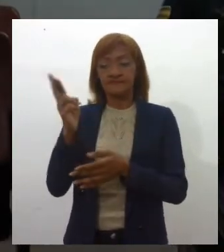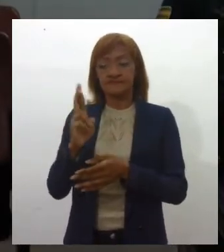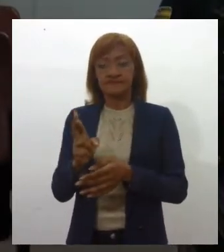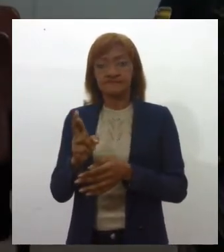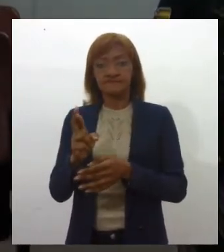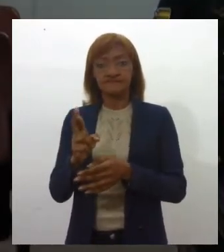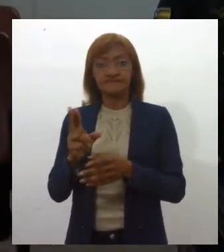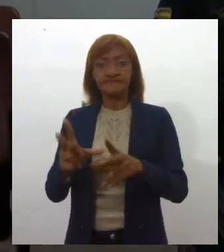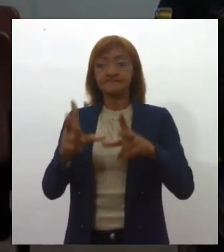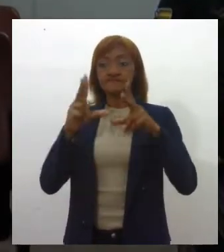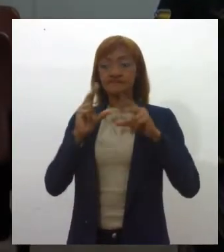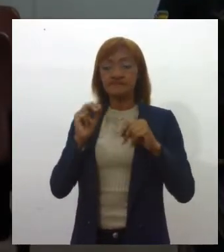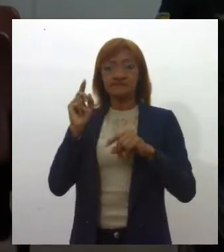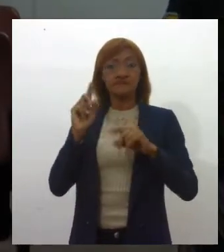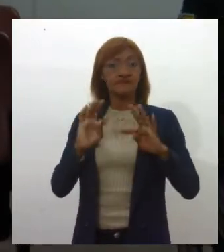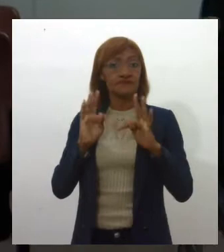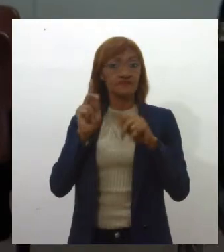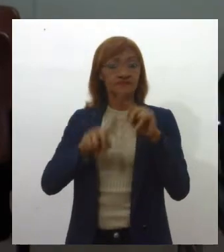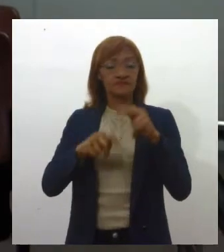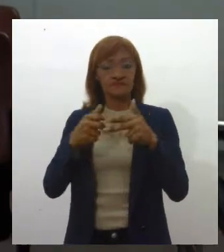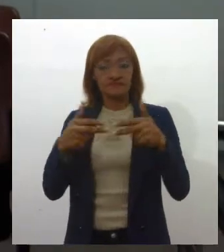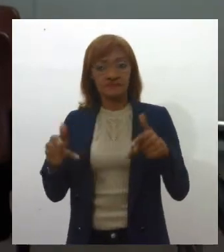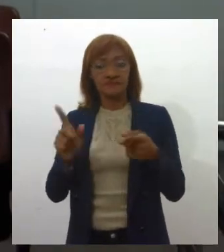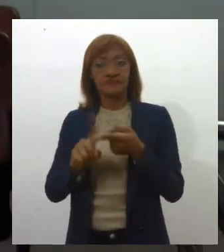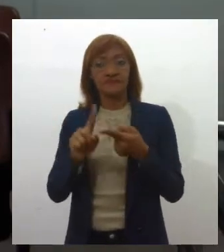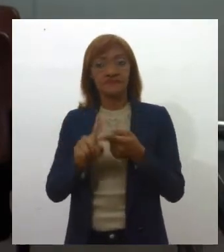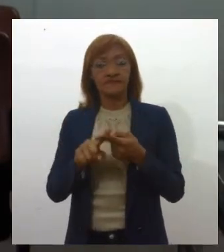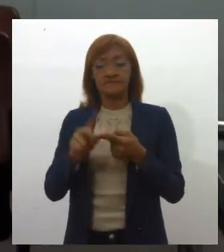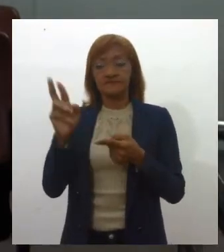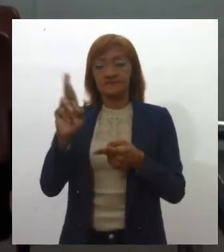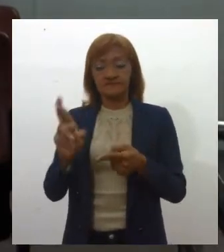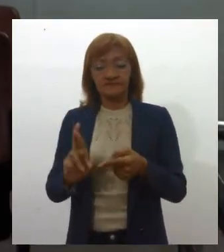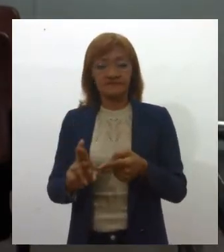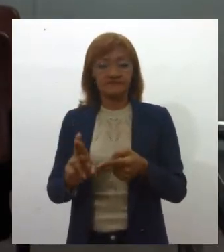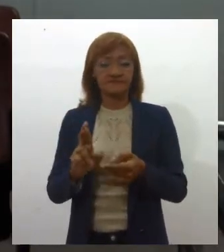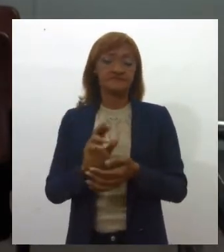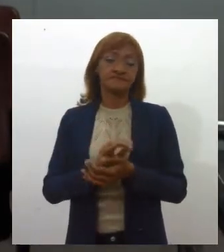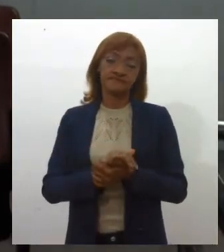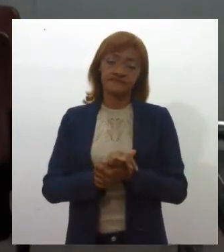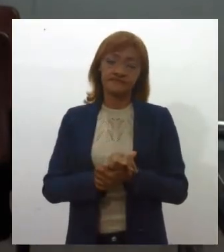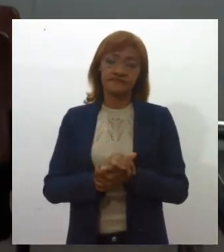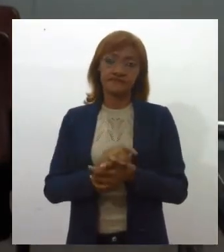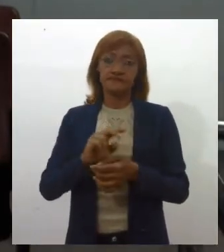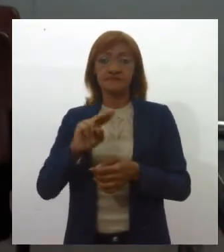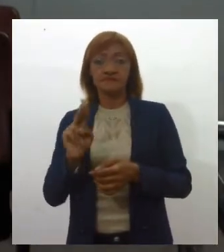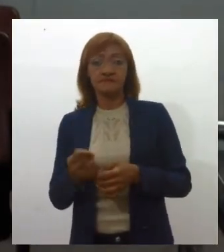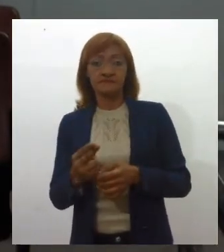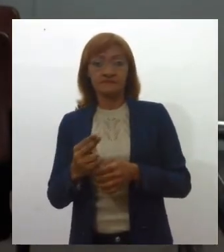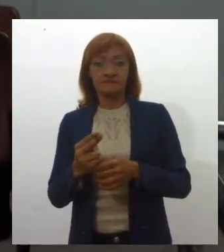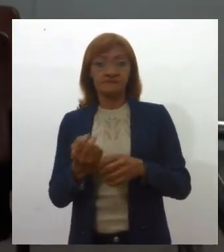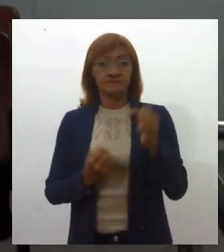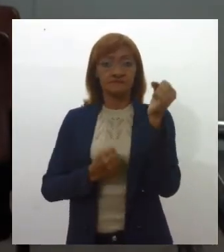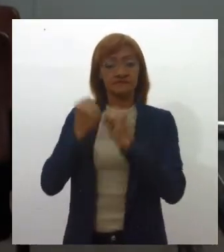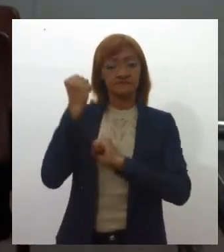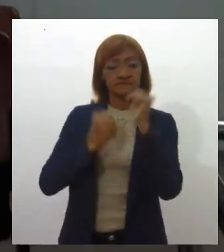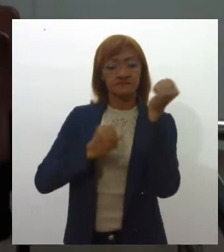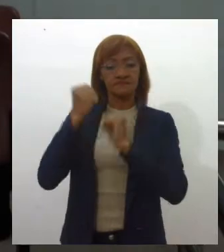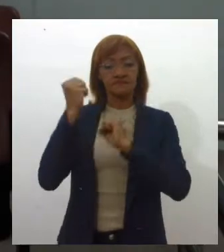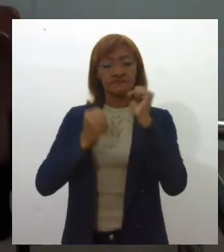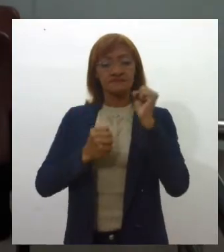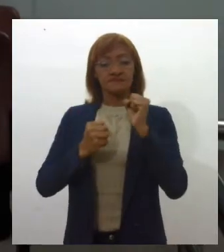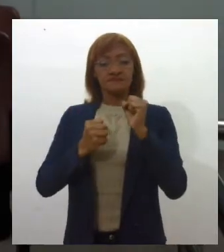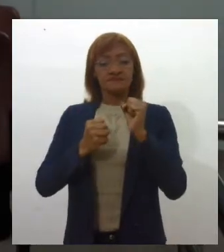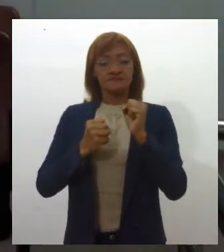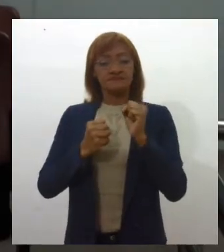em real, como a definição do substituto tributário ou as distribuidoras, ou, no caso, a própria agroindústria,